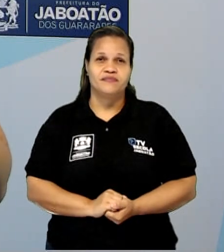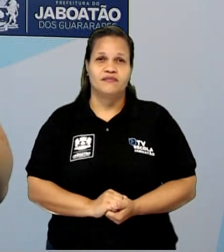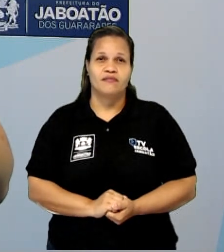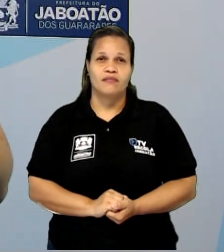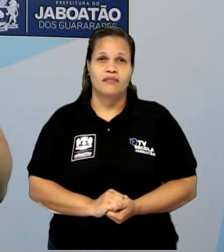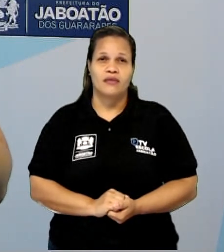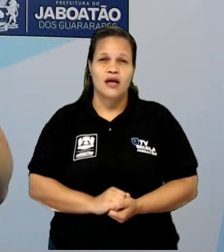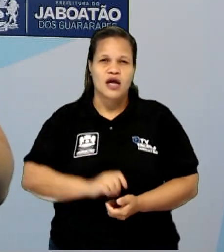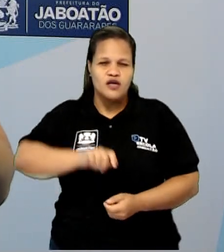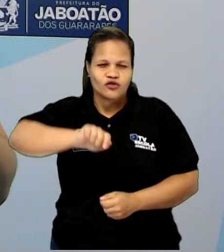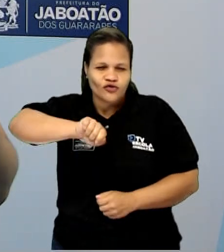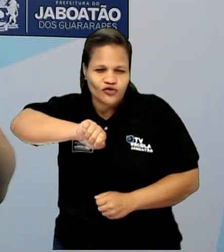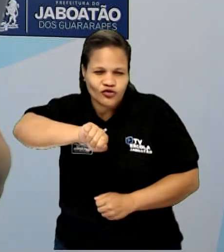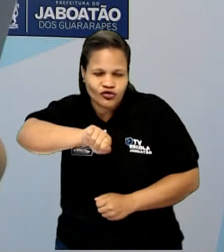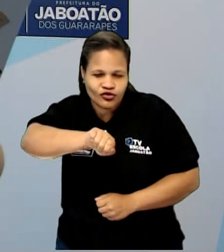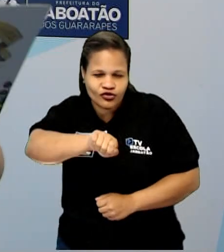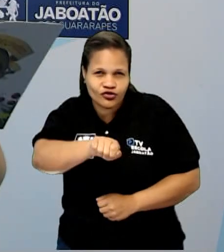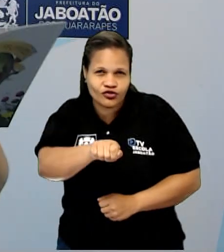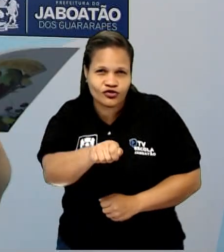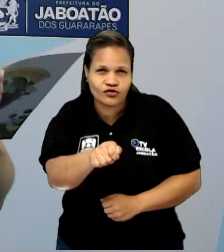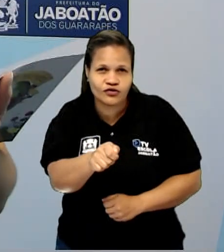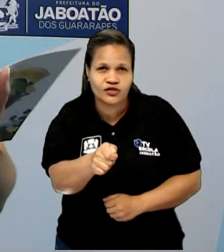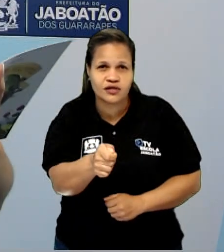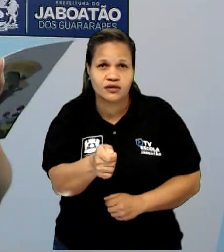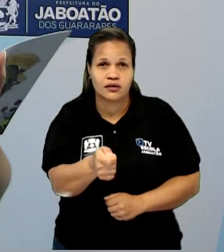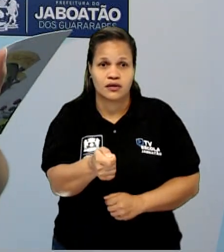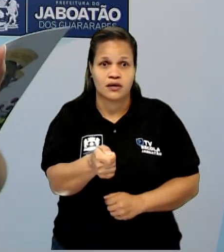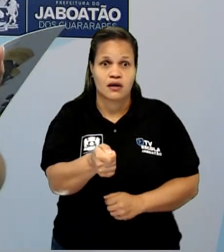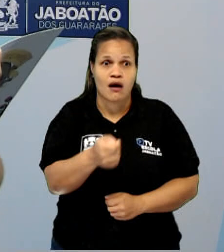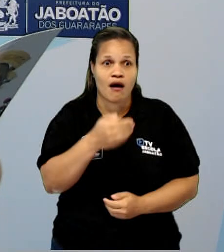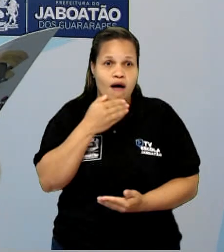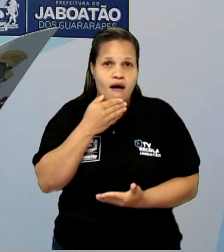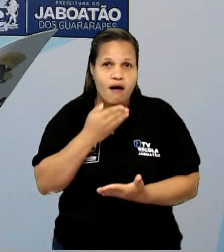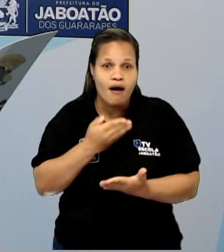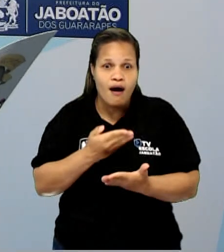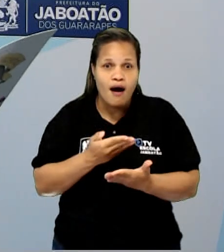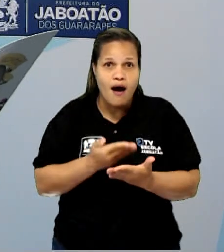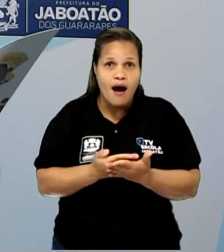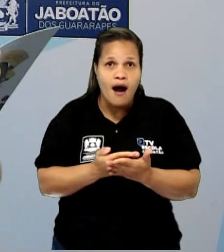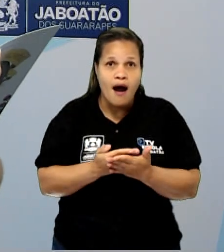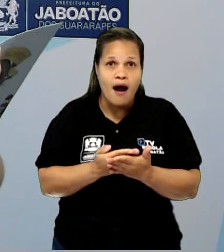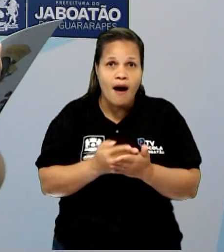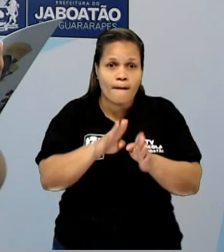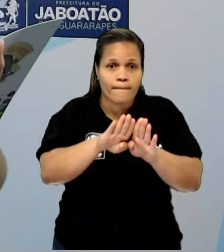Ao girar a fechadura, eu nem pude acreditar. A portinha